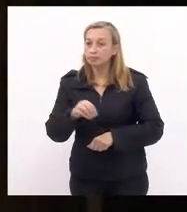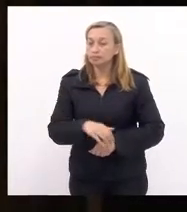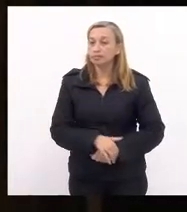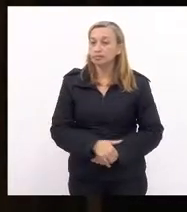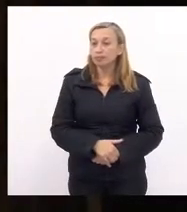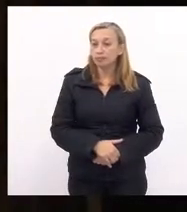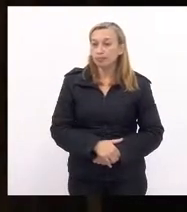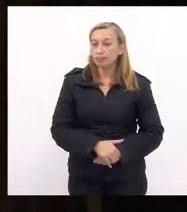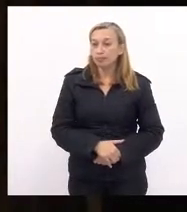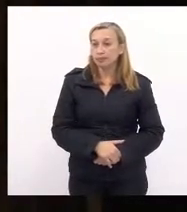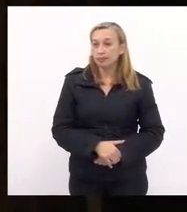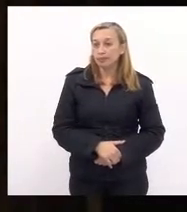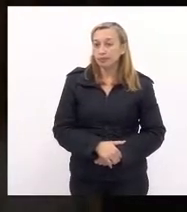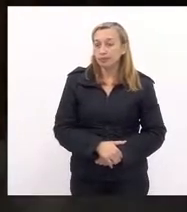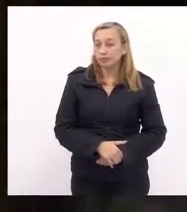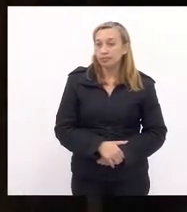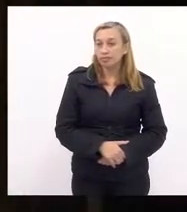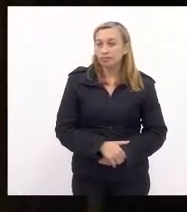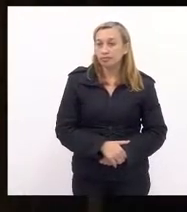Zacarias.